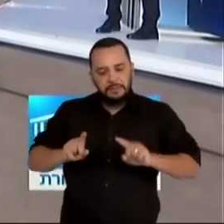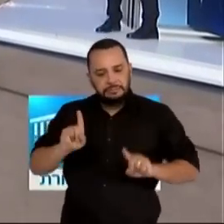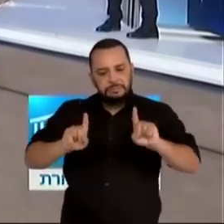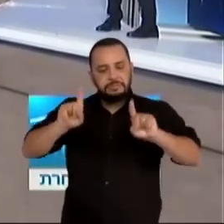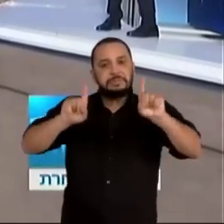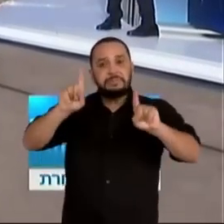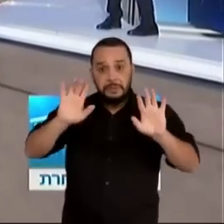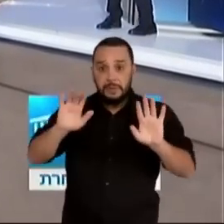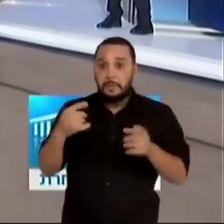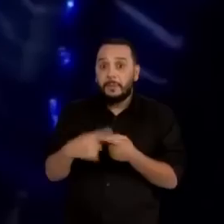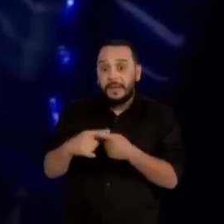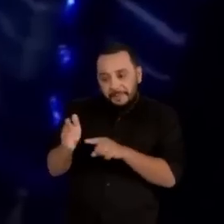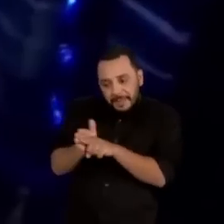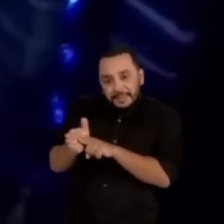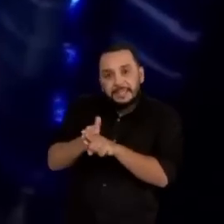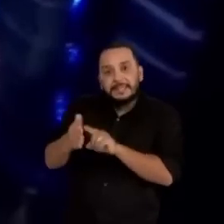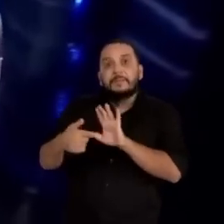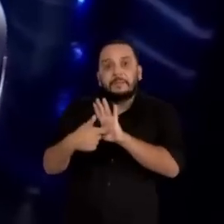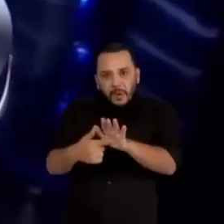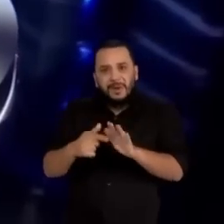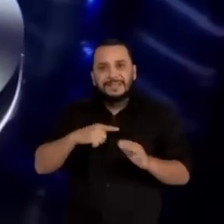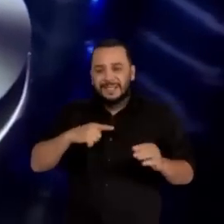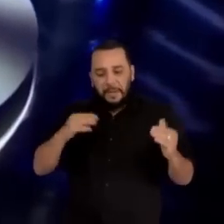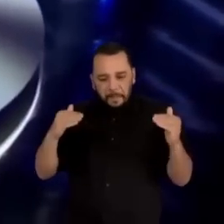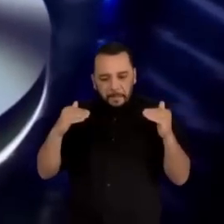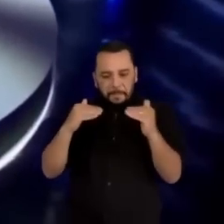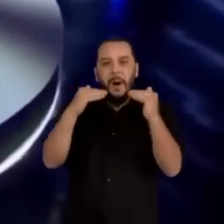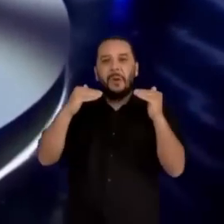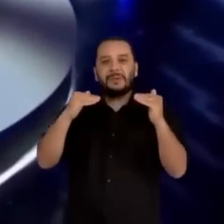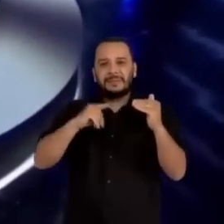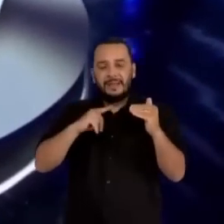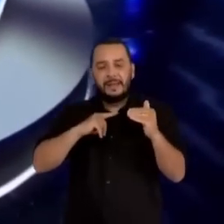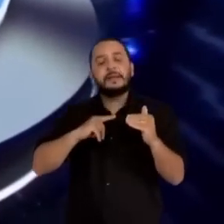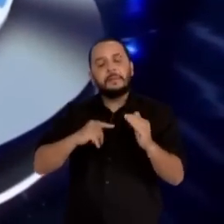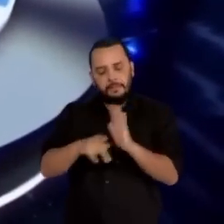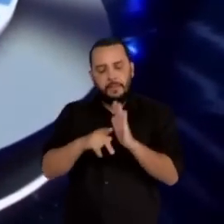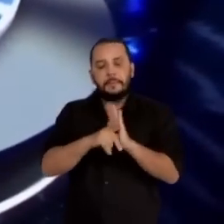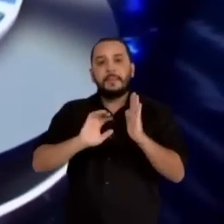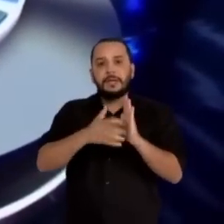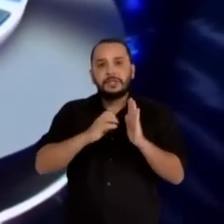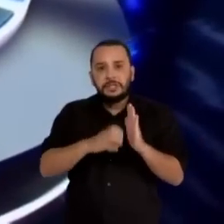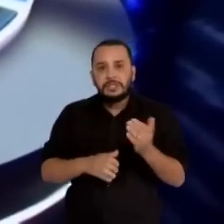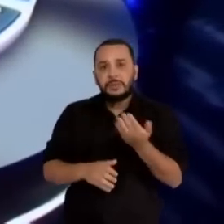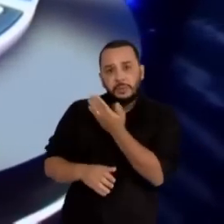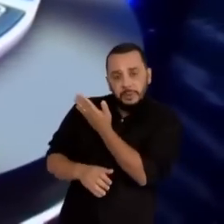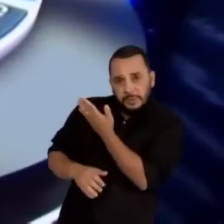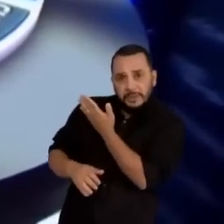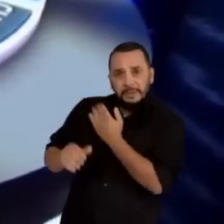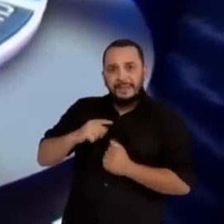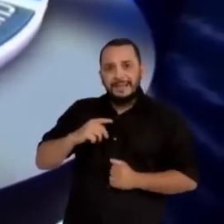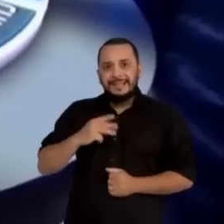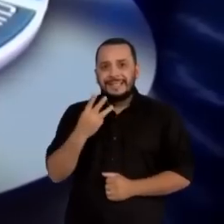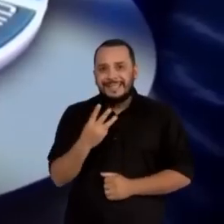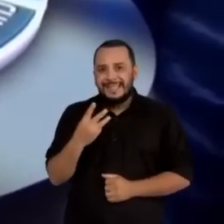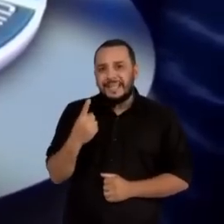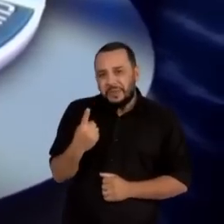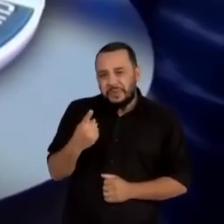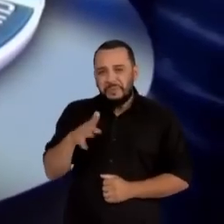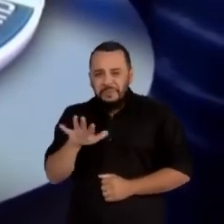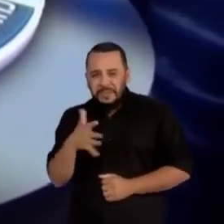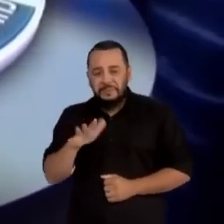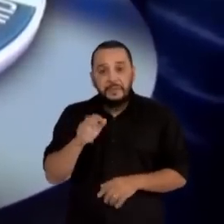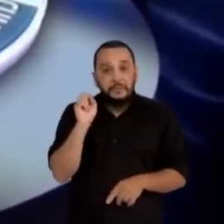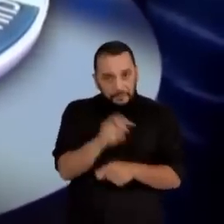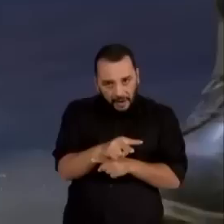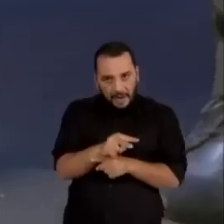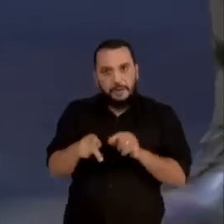boca de urna mostrarem a disputa ainda indefinida. O partido de direita, Likud, teria entre 31 e 33 vagas